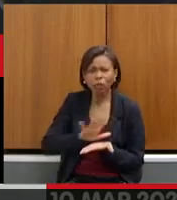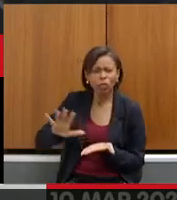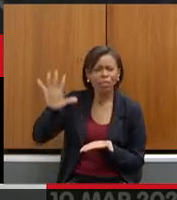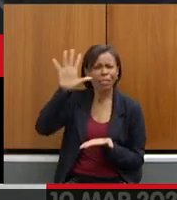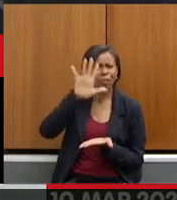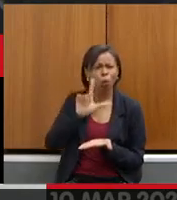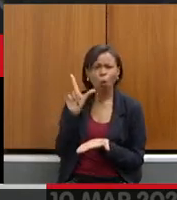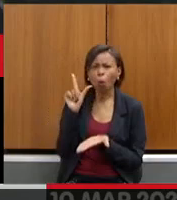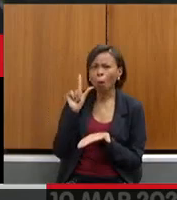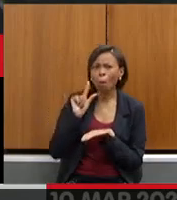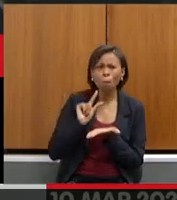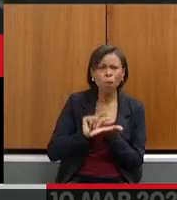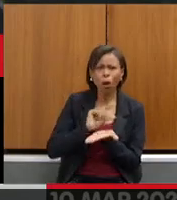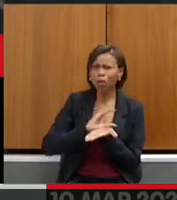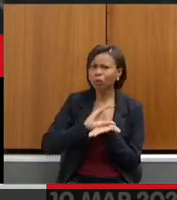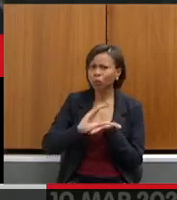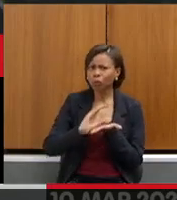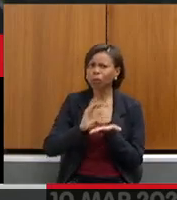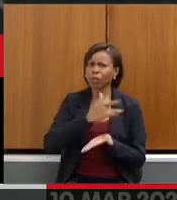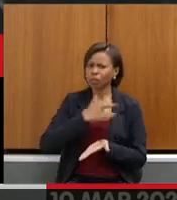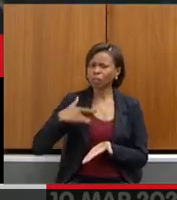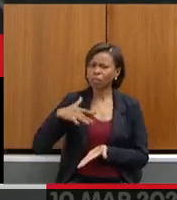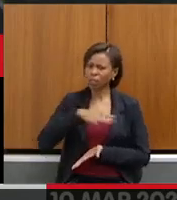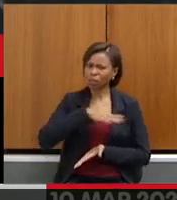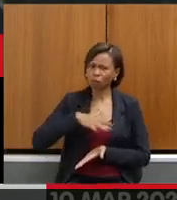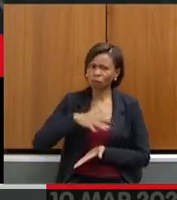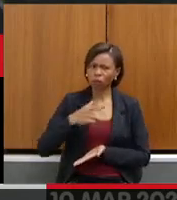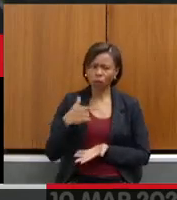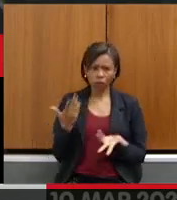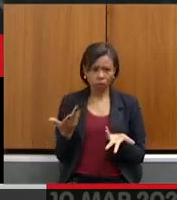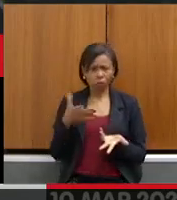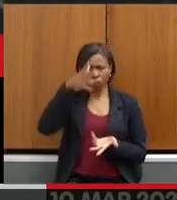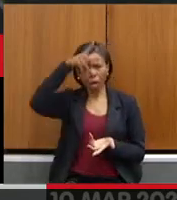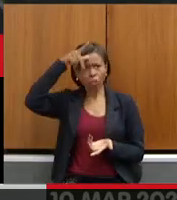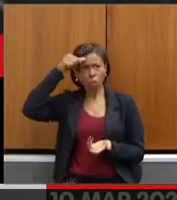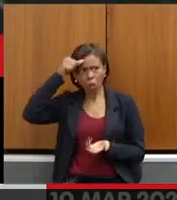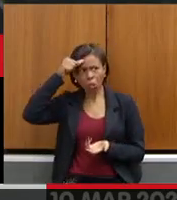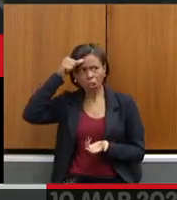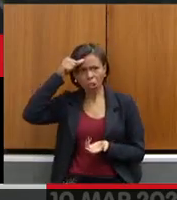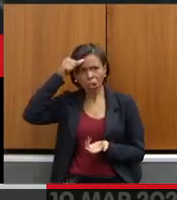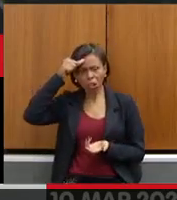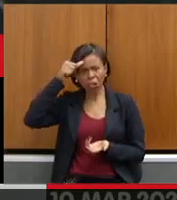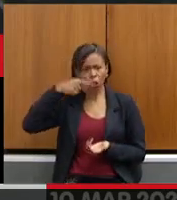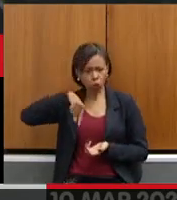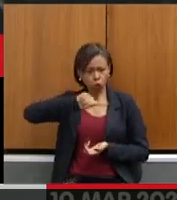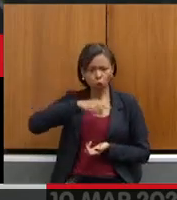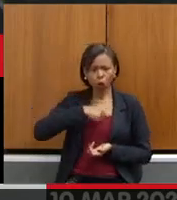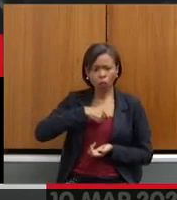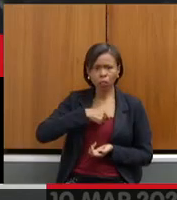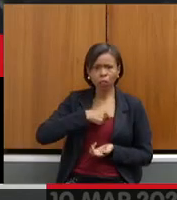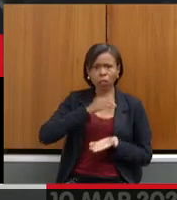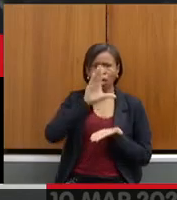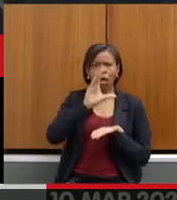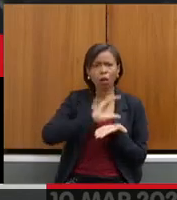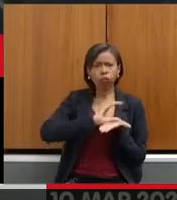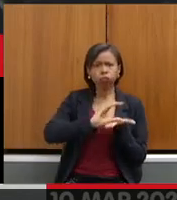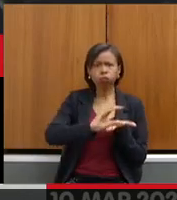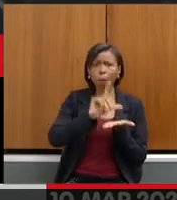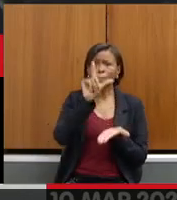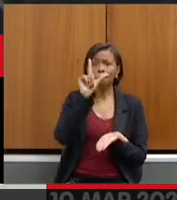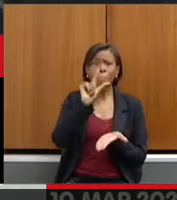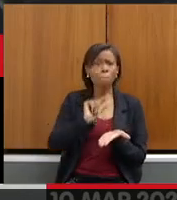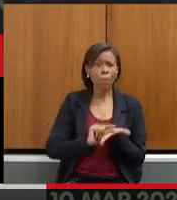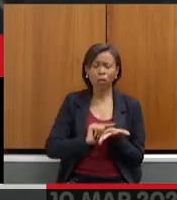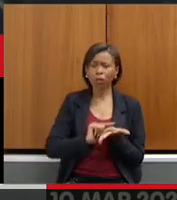saúde percentual nós investimos metade do Amazonas percentualmente em saúde o que essa opção do Estado